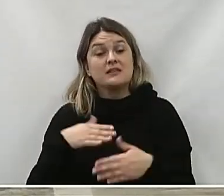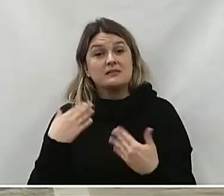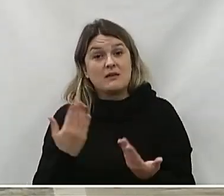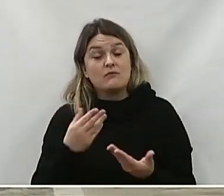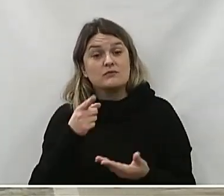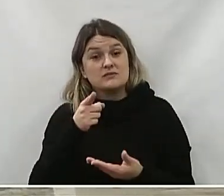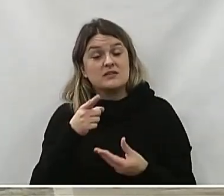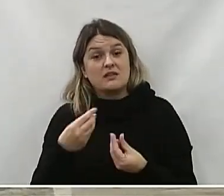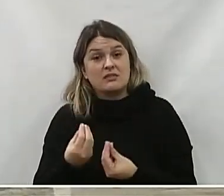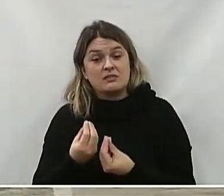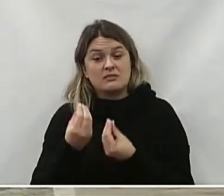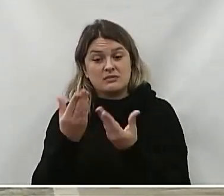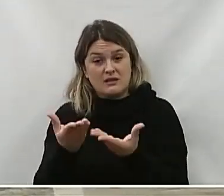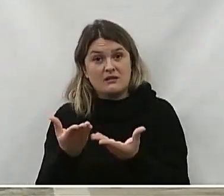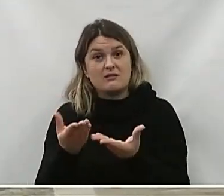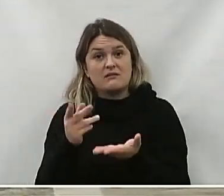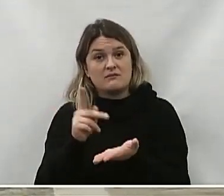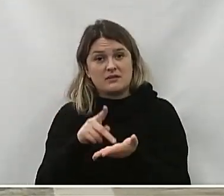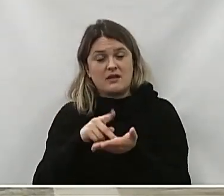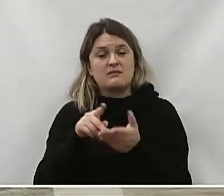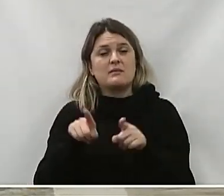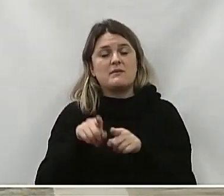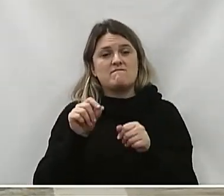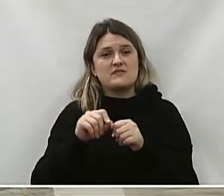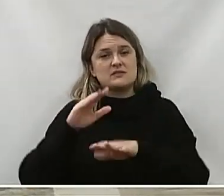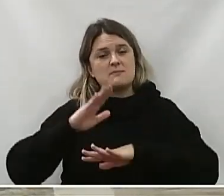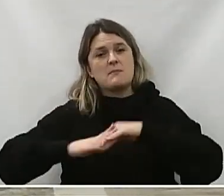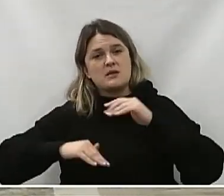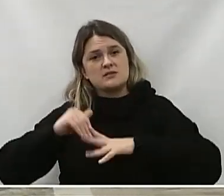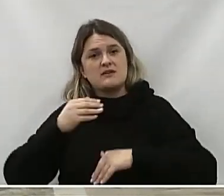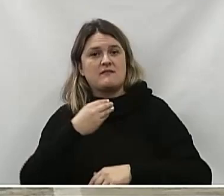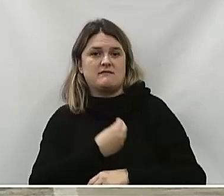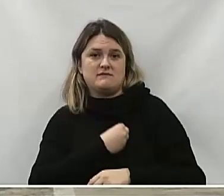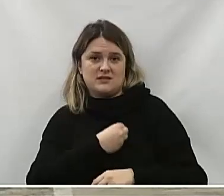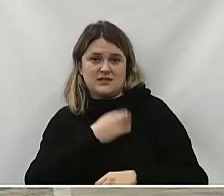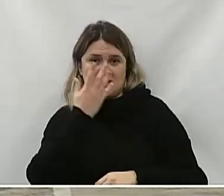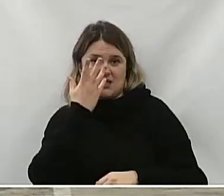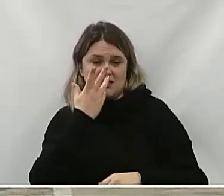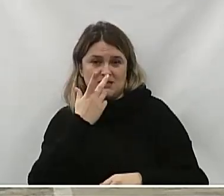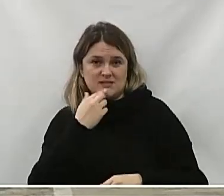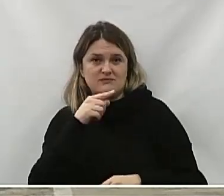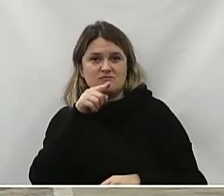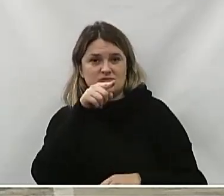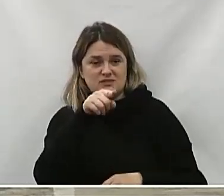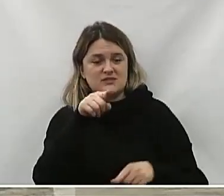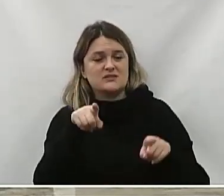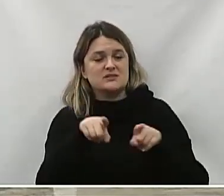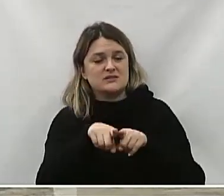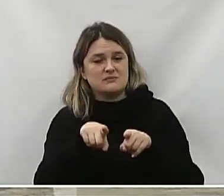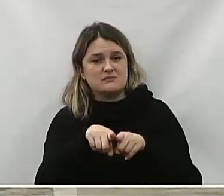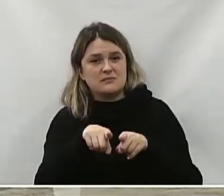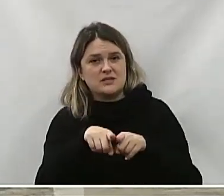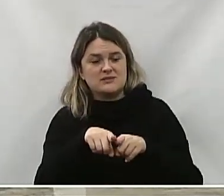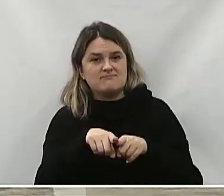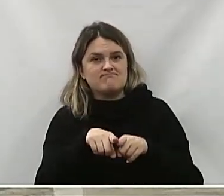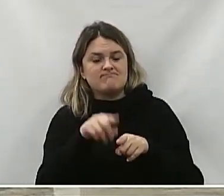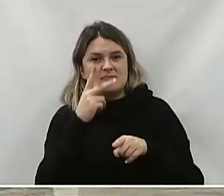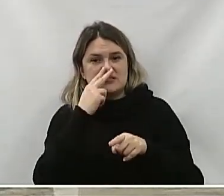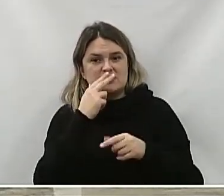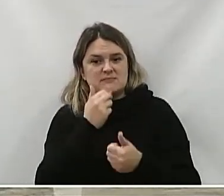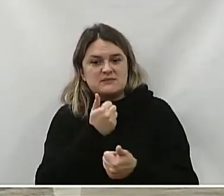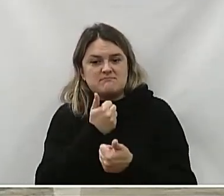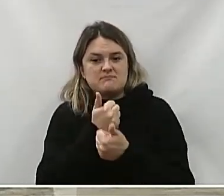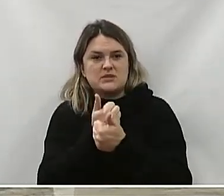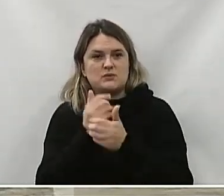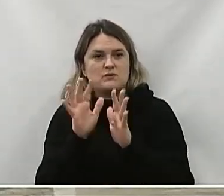tornar a realidade e a prática na vida dessas crianças e jovens você a torna elas mais